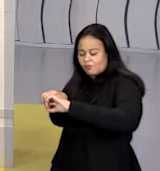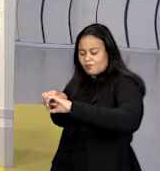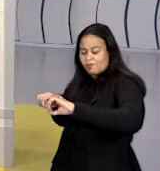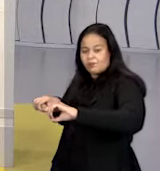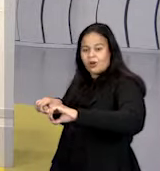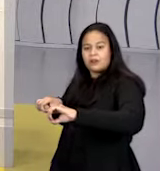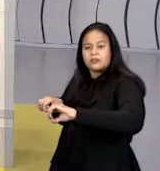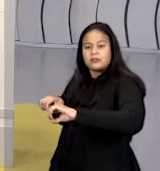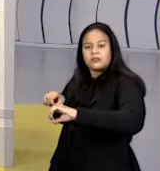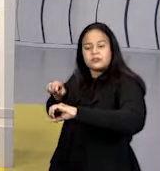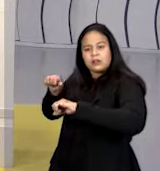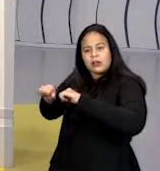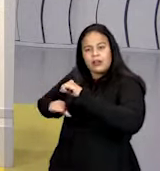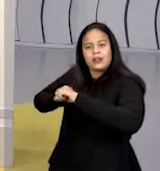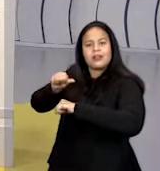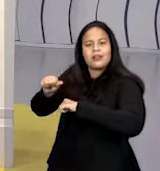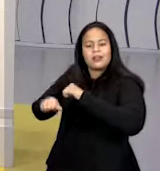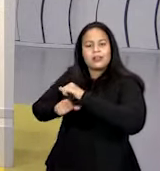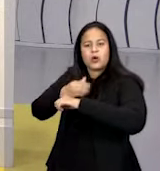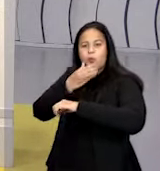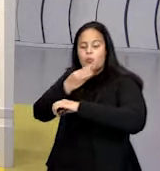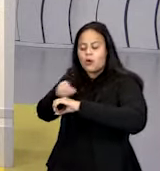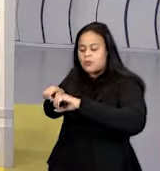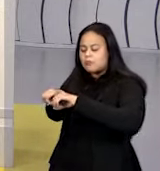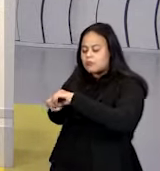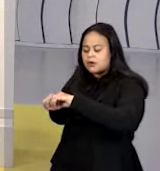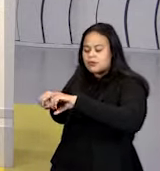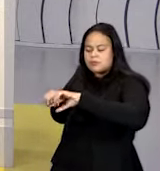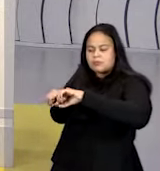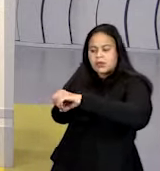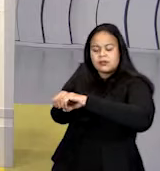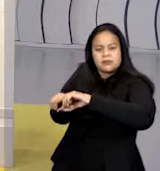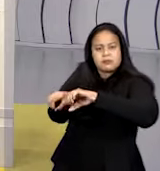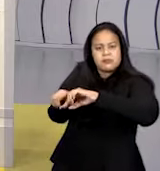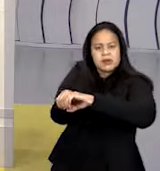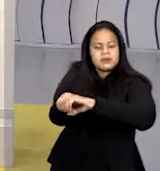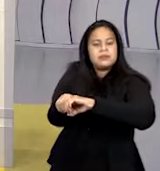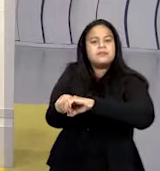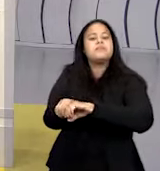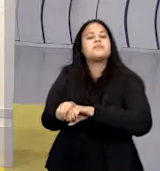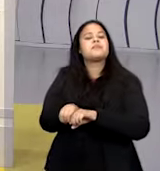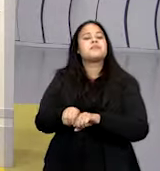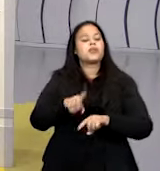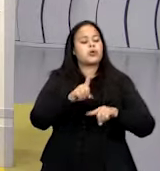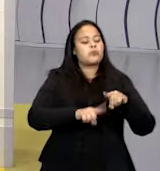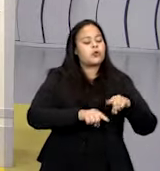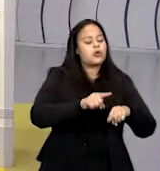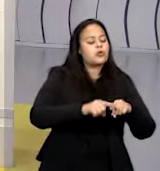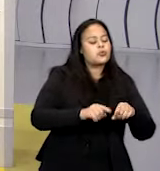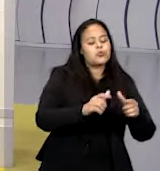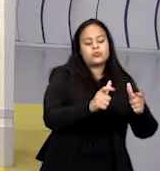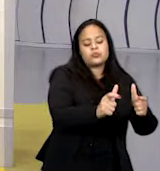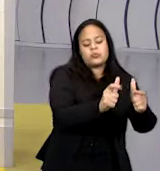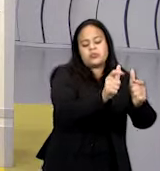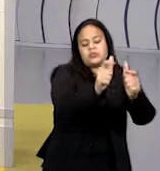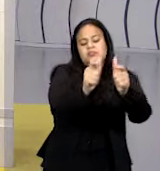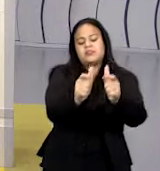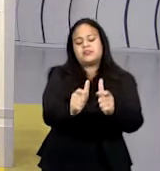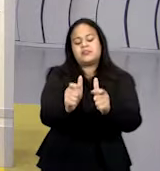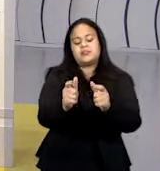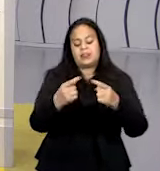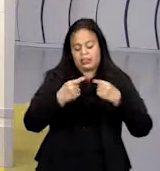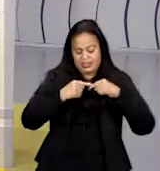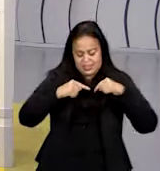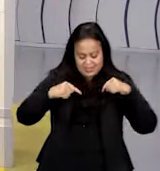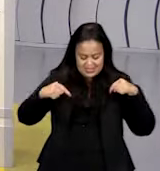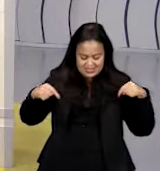artificial. Ali você vai ter um tipo de produto em uma área determinada. Aquilo está